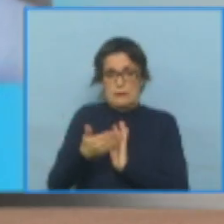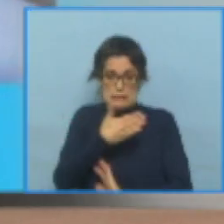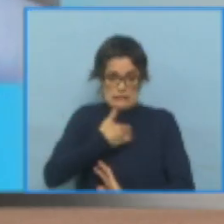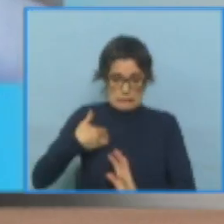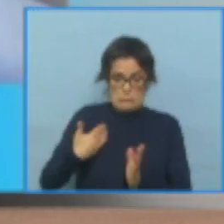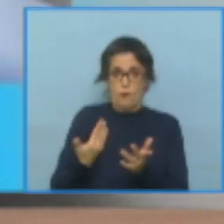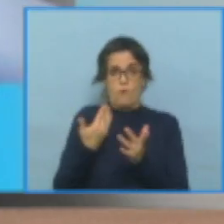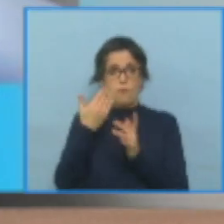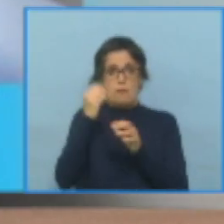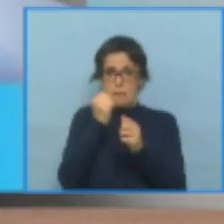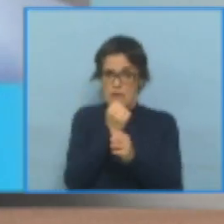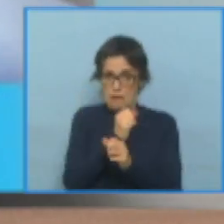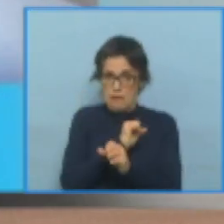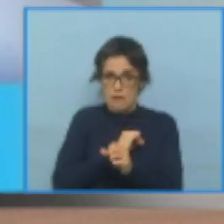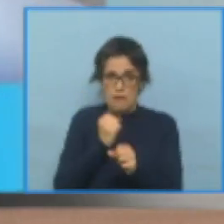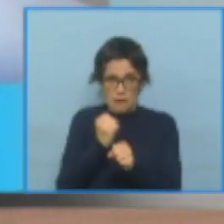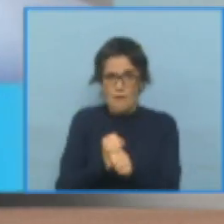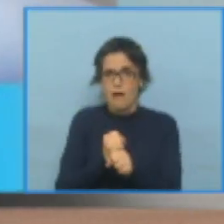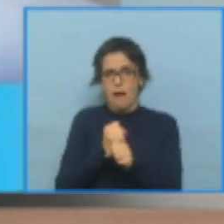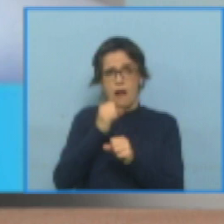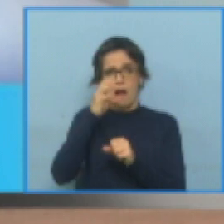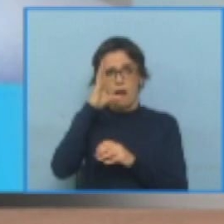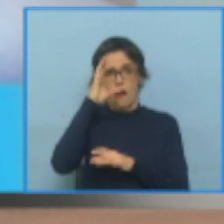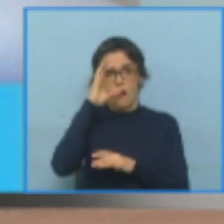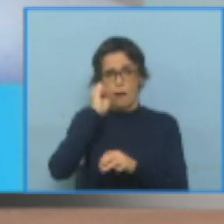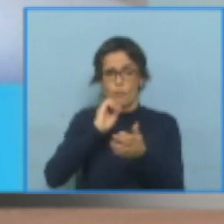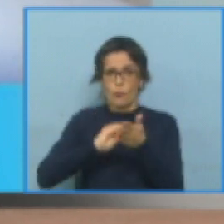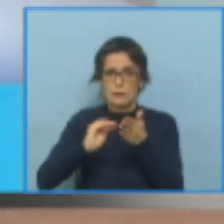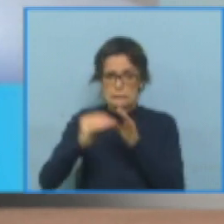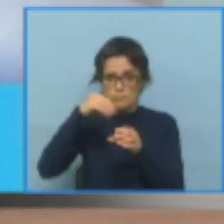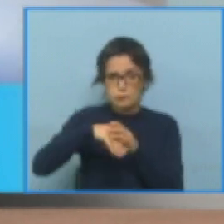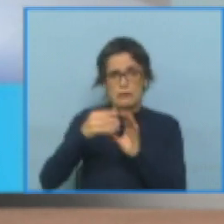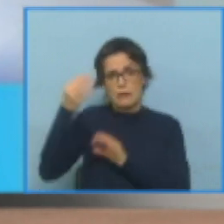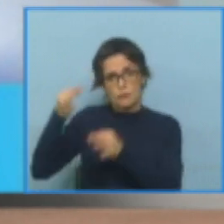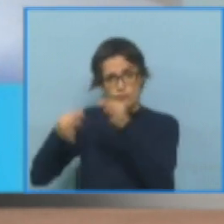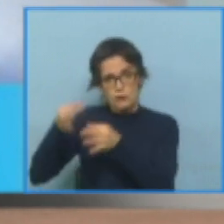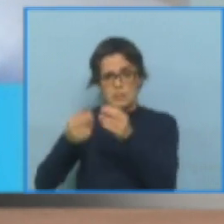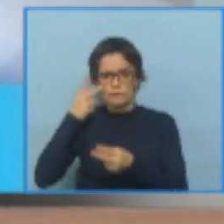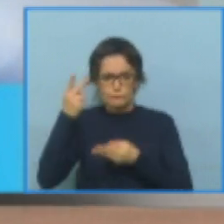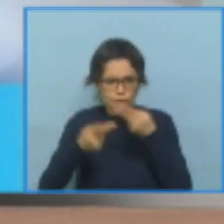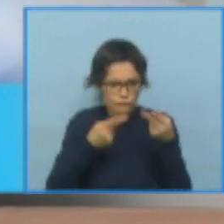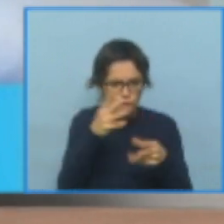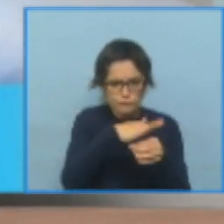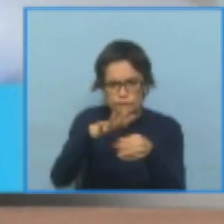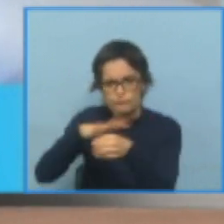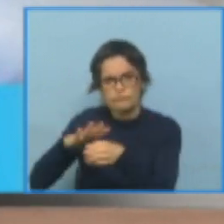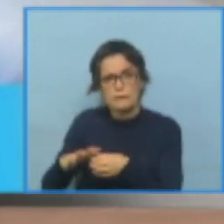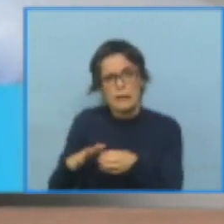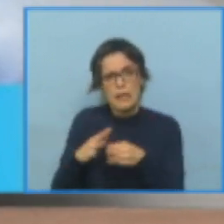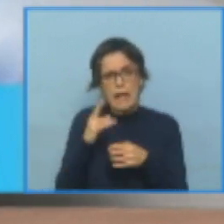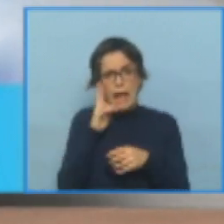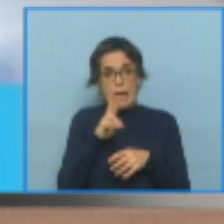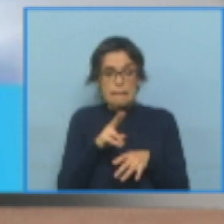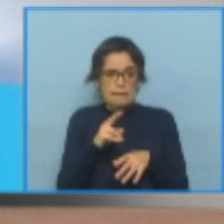Saúde, Trabalho, Administração Interna, Justiça, que analisam estes casos e que os tentam perceber, de forma